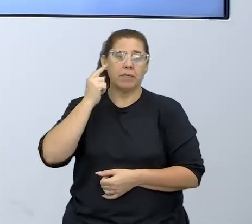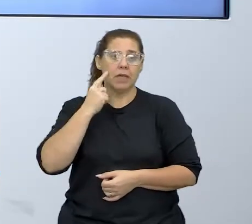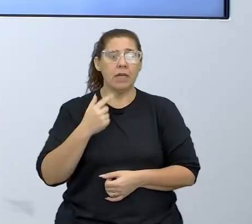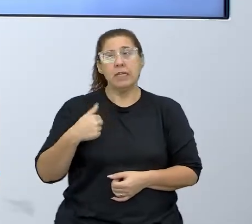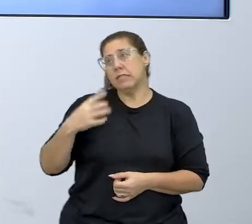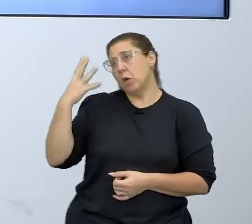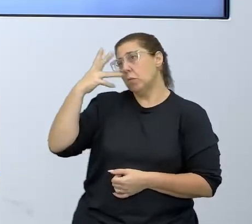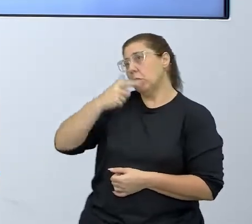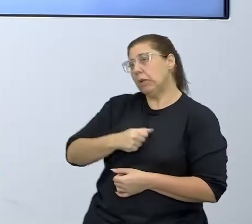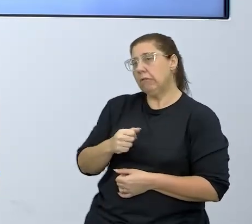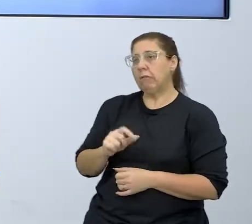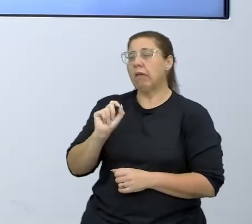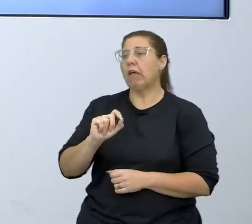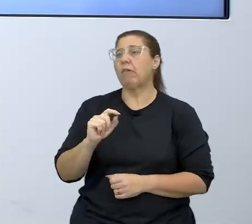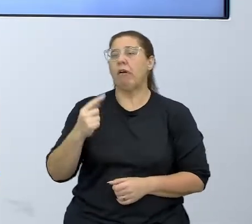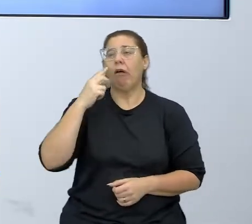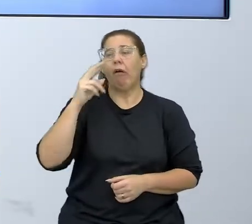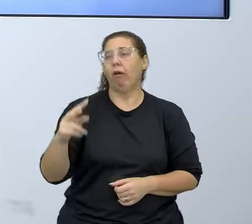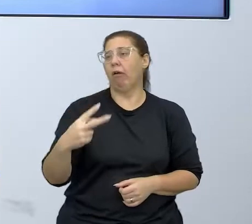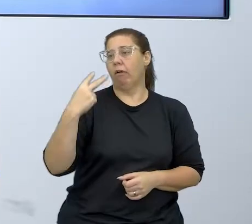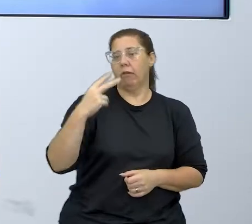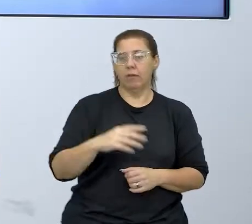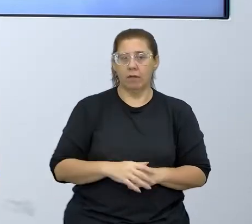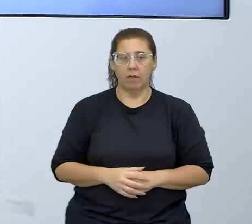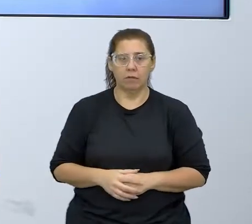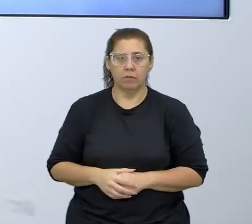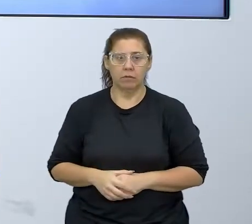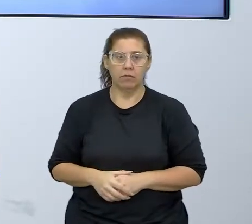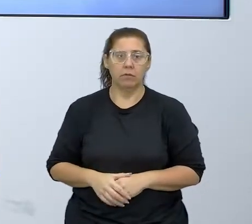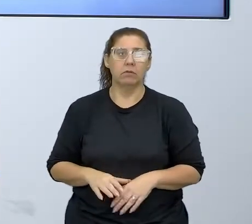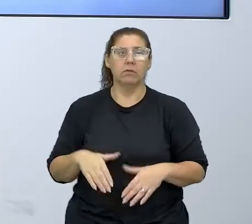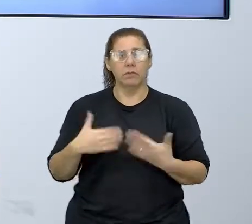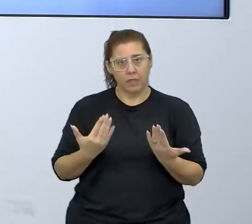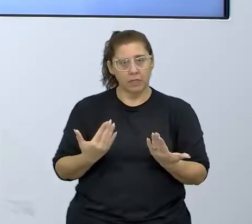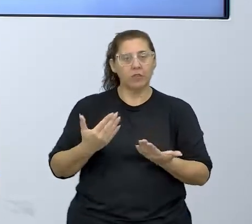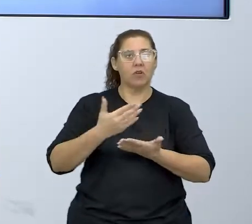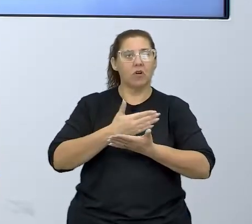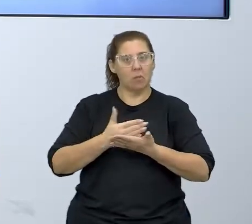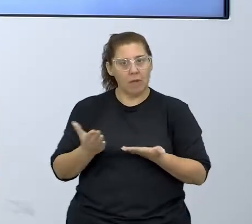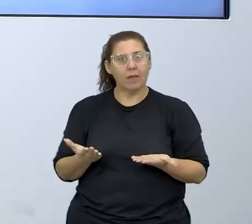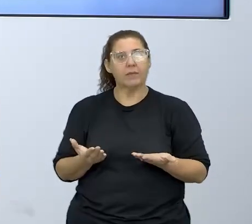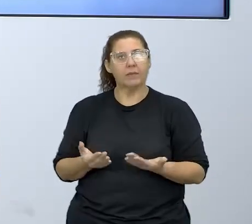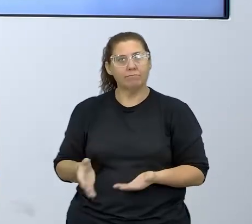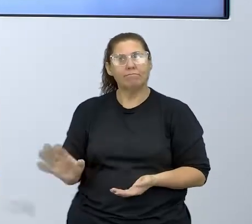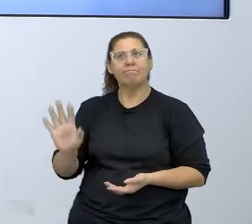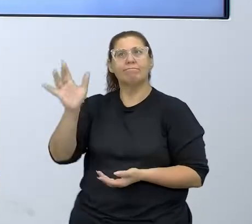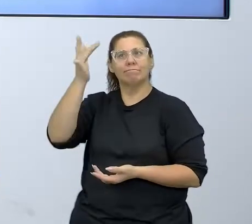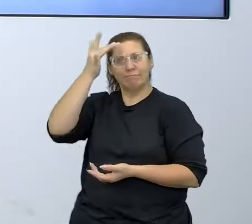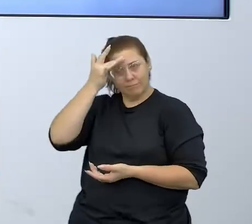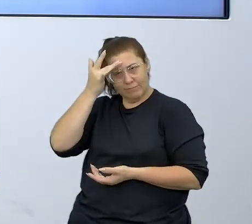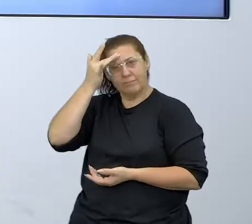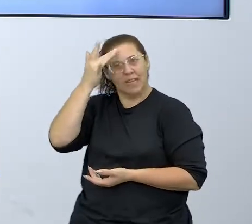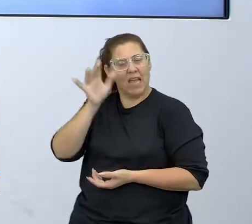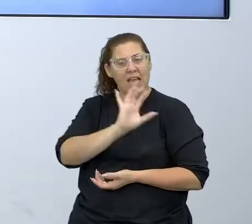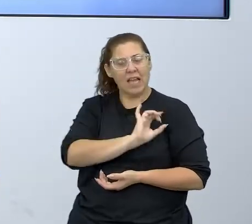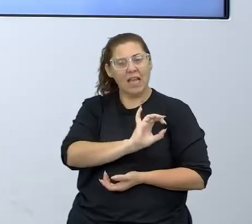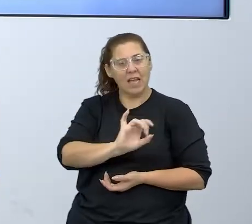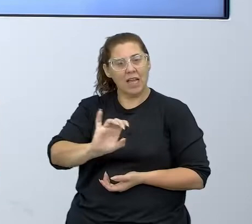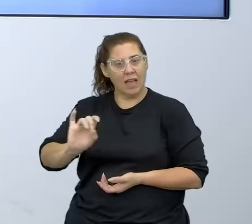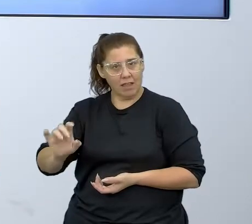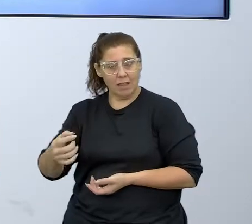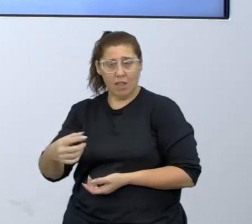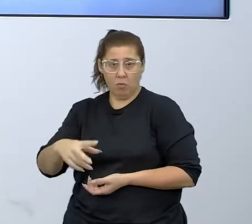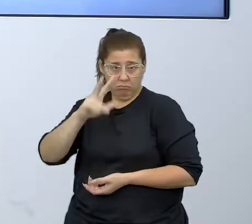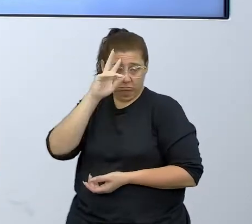bonita, quem vai pensar? Se eu fizer não sei o quê, quem vai pensar? E a gente começa internalizando essa lógica que cada um por si e seja o que Deus